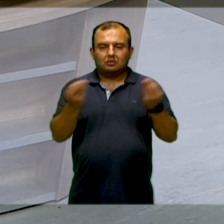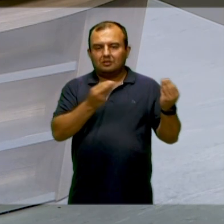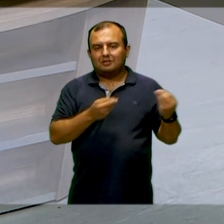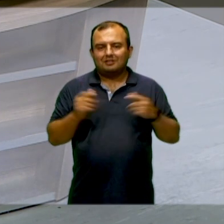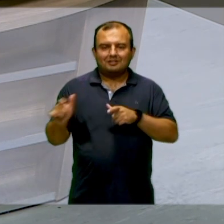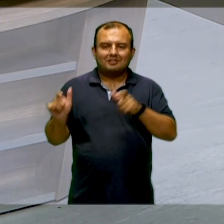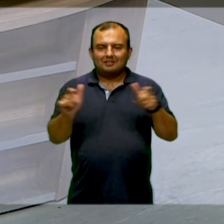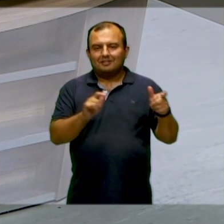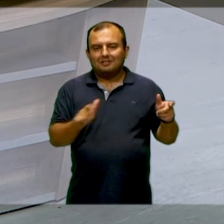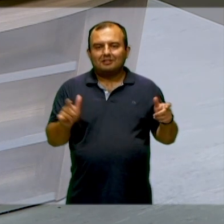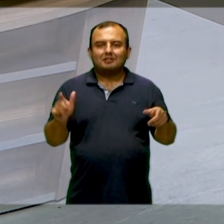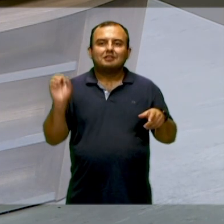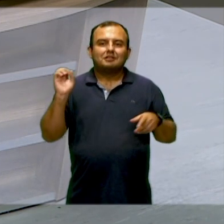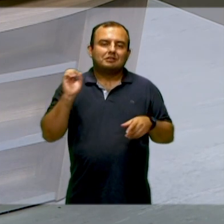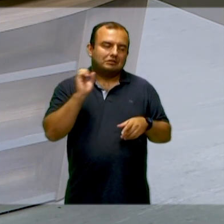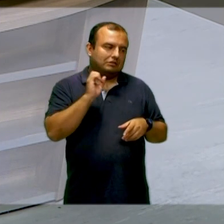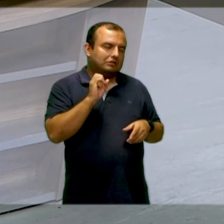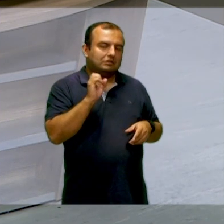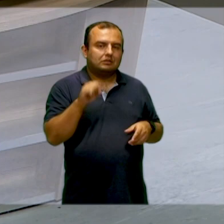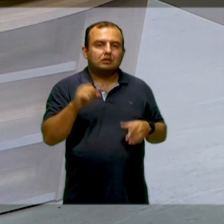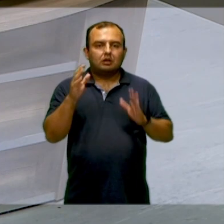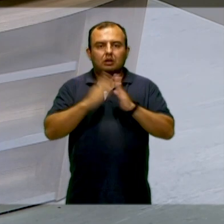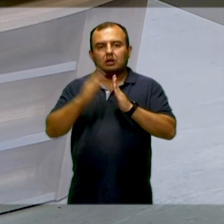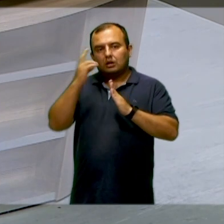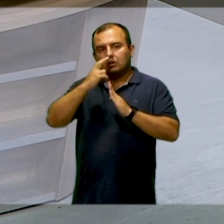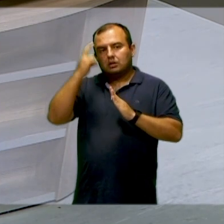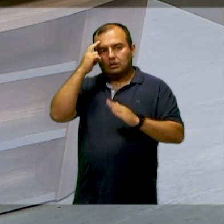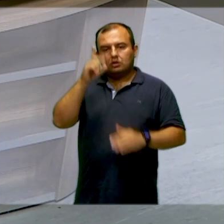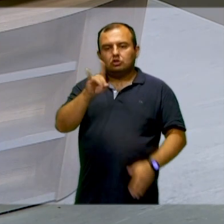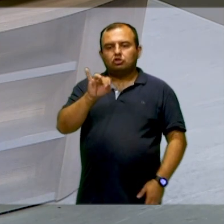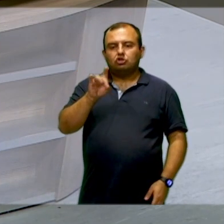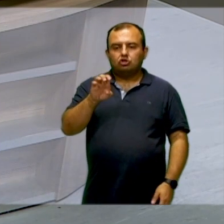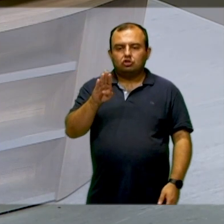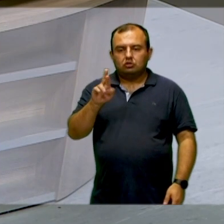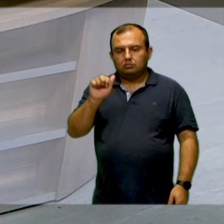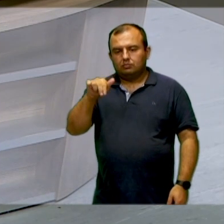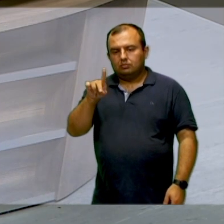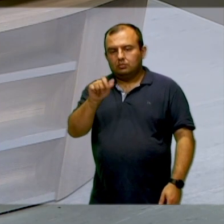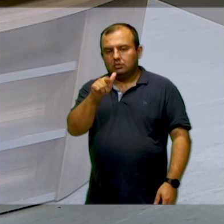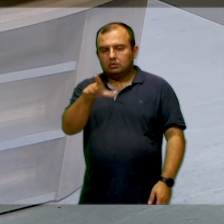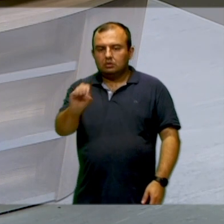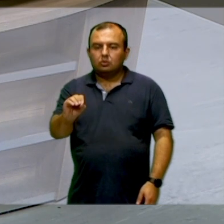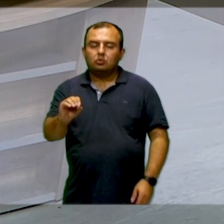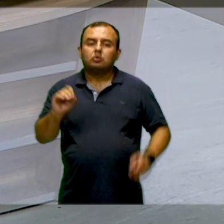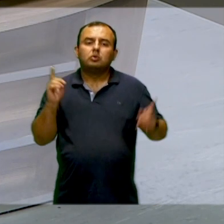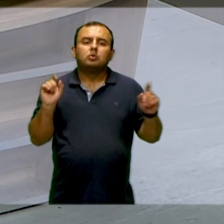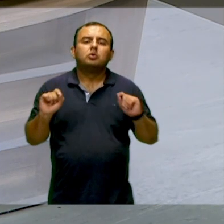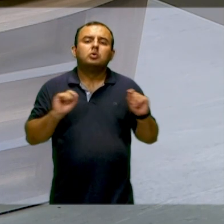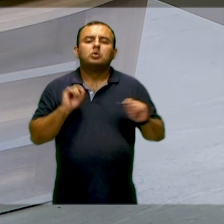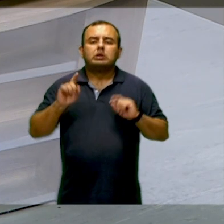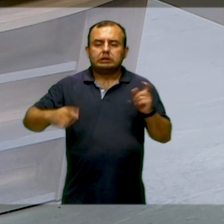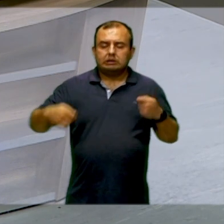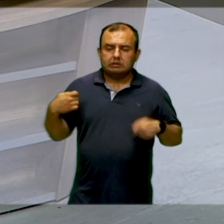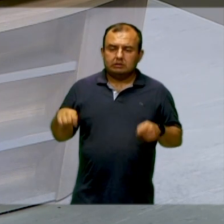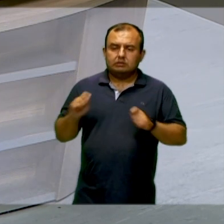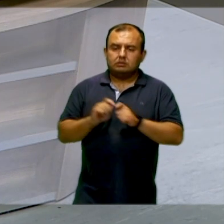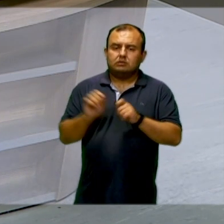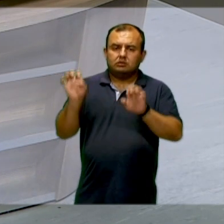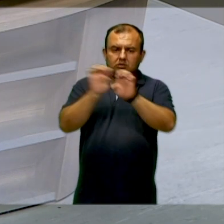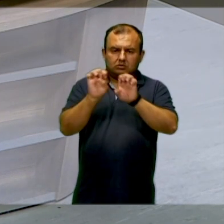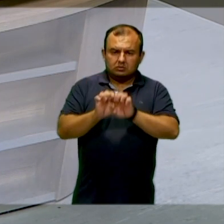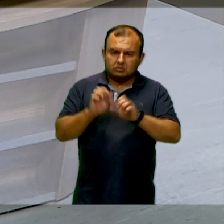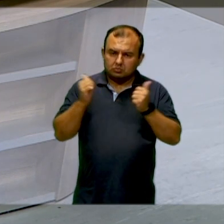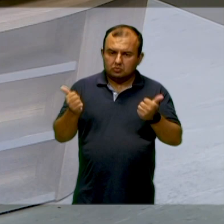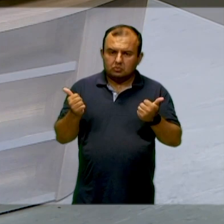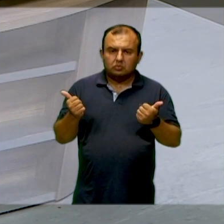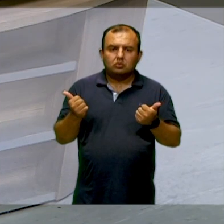outros locais também para falar. Casa da Cultura de Brandão, o que precisa fazer? Ela está com uma estrutura boa?